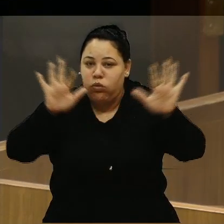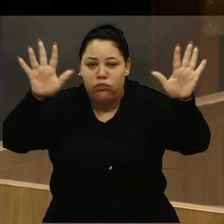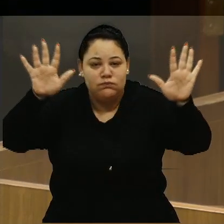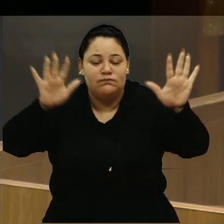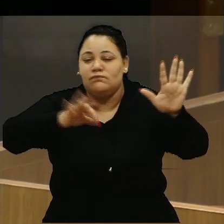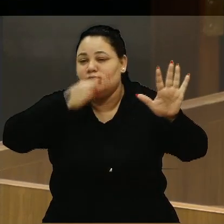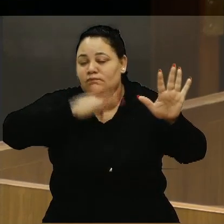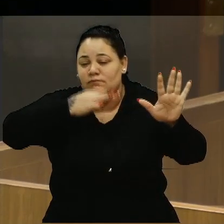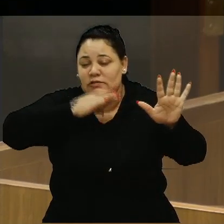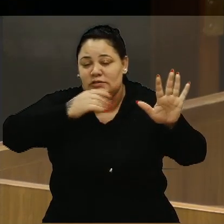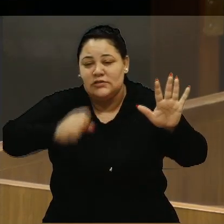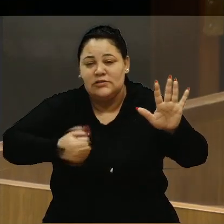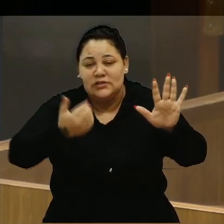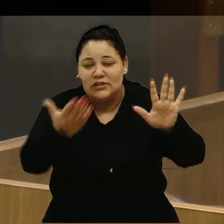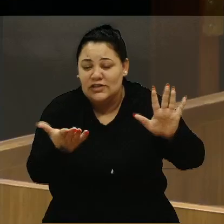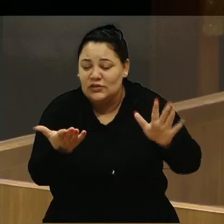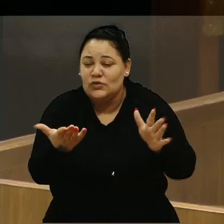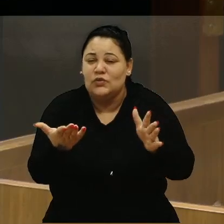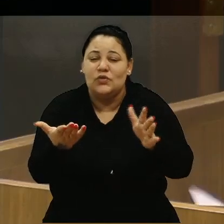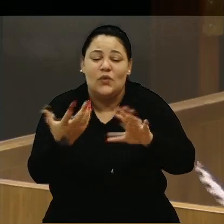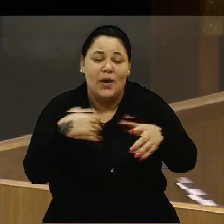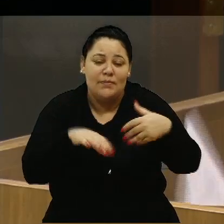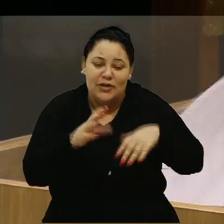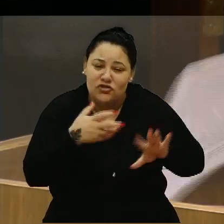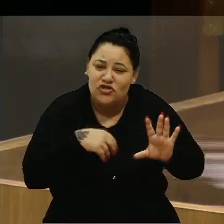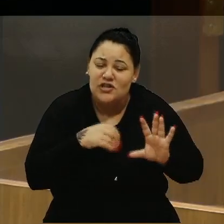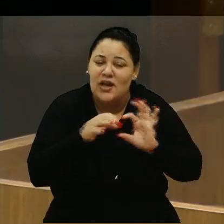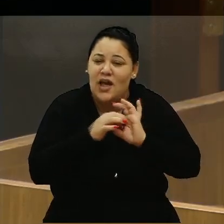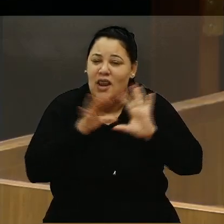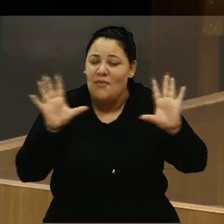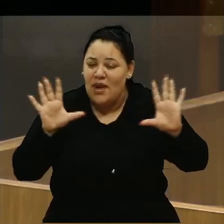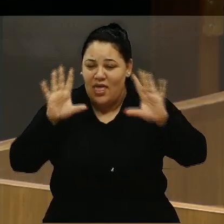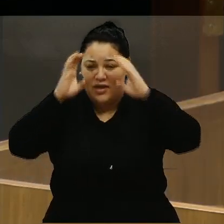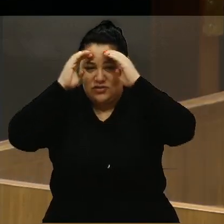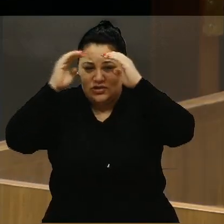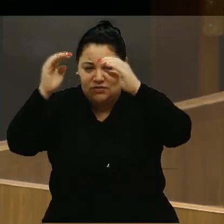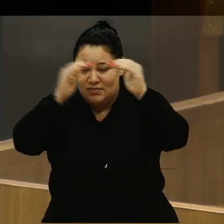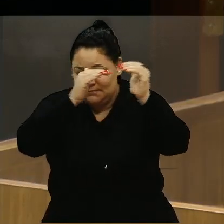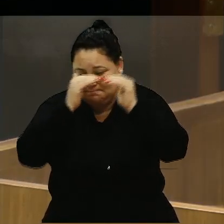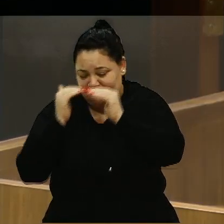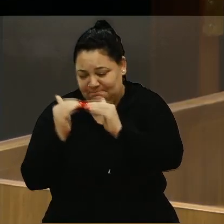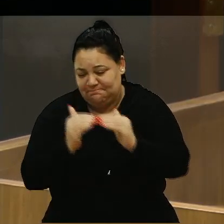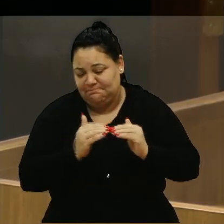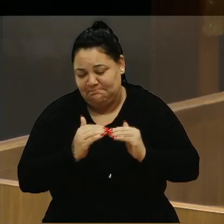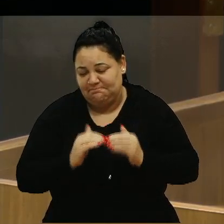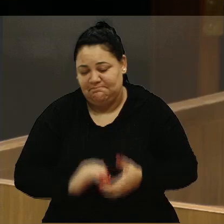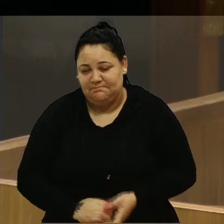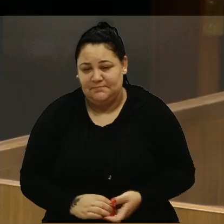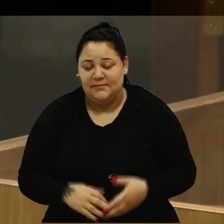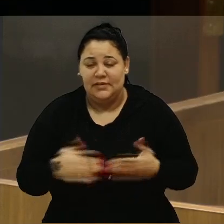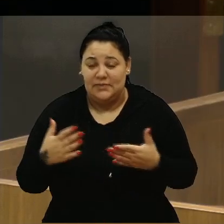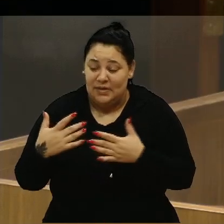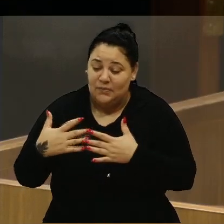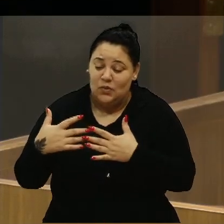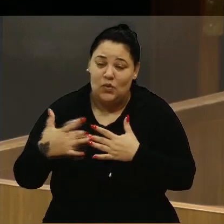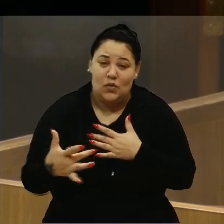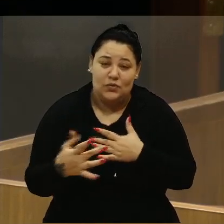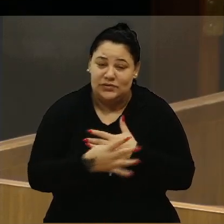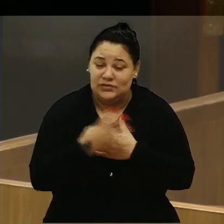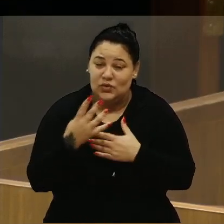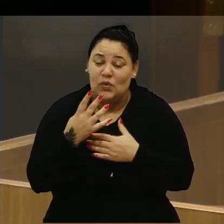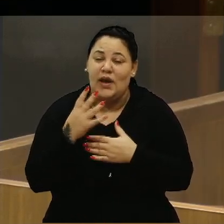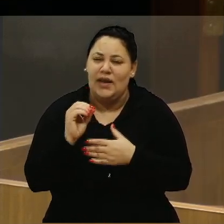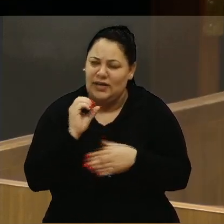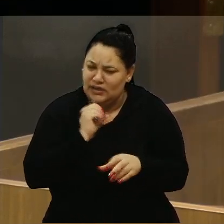a mensagem de liberdade, de respeito e de igualdade. Ao longo dessas 4